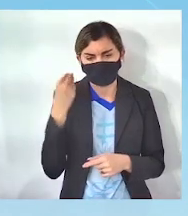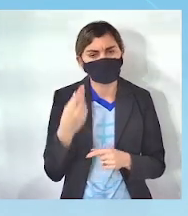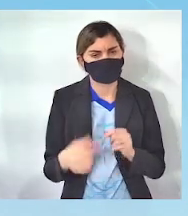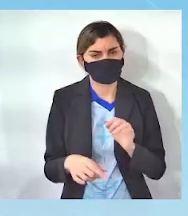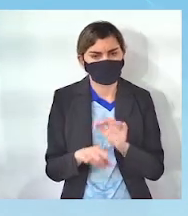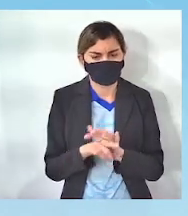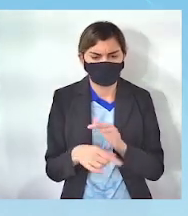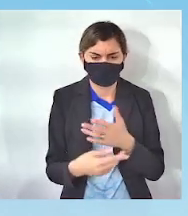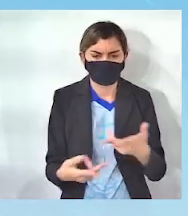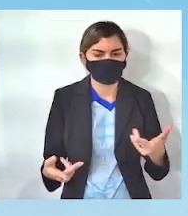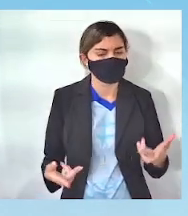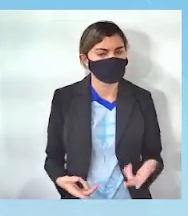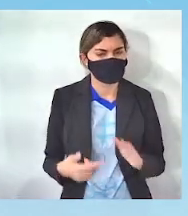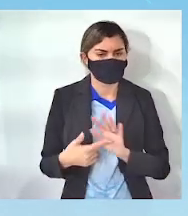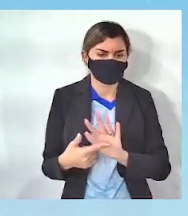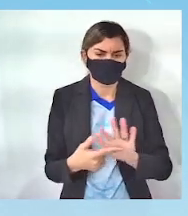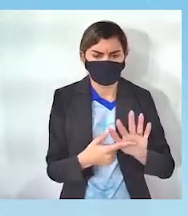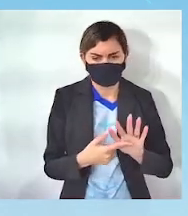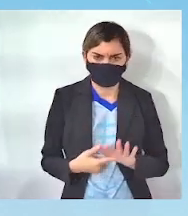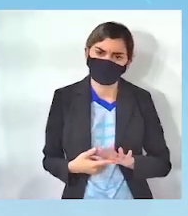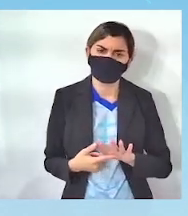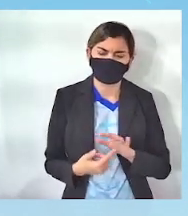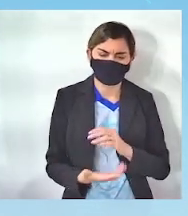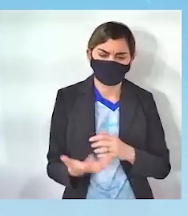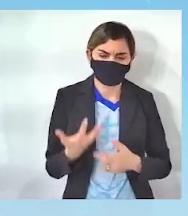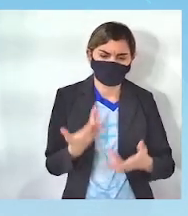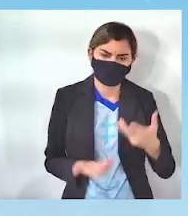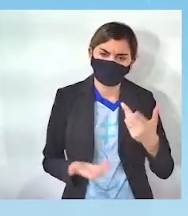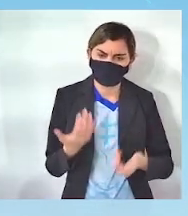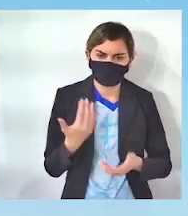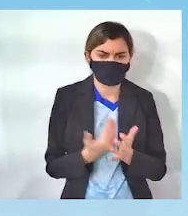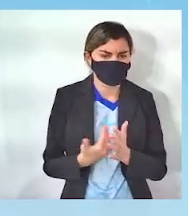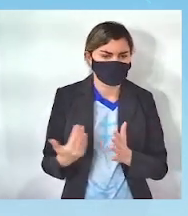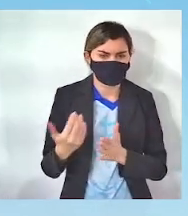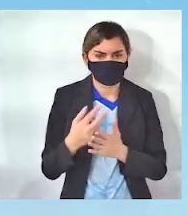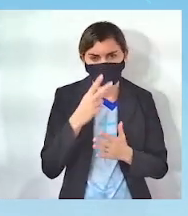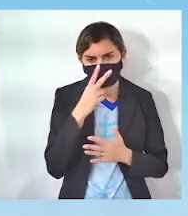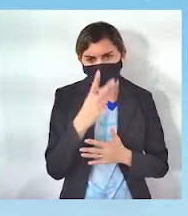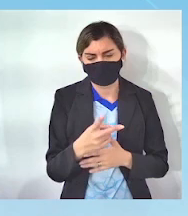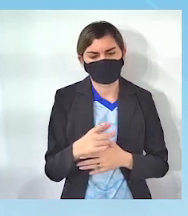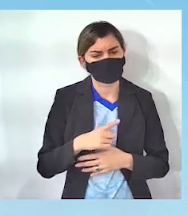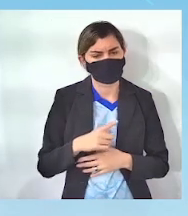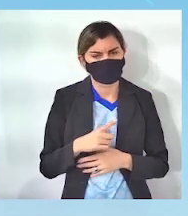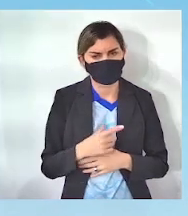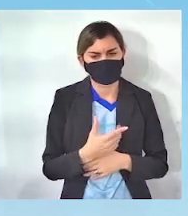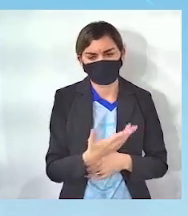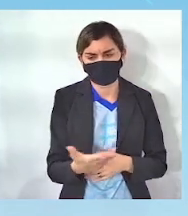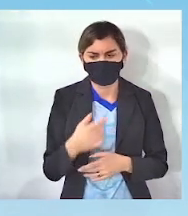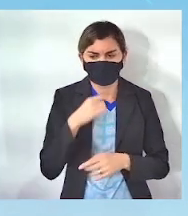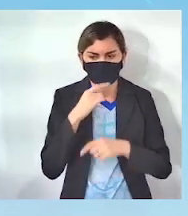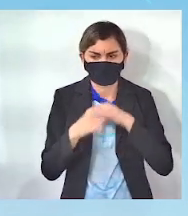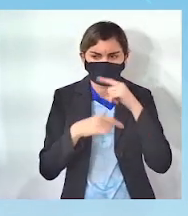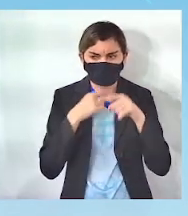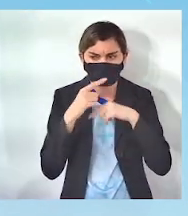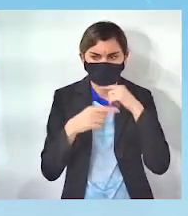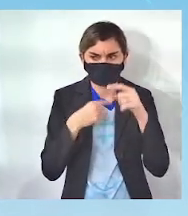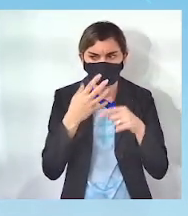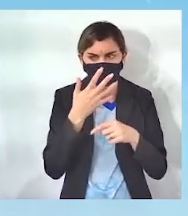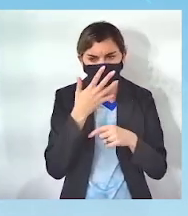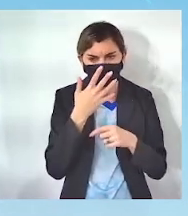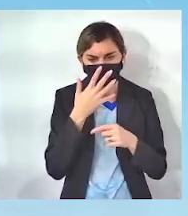leis ponderais tinham demonstrado que, apesar do calor, por mais intenso que ele fosse, você não observava